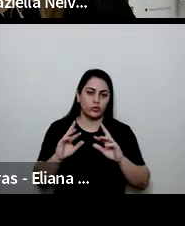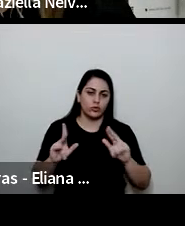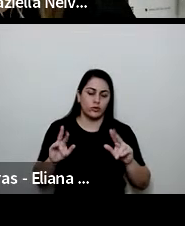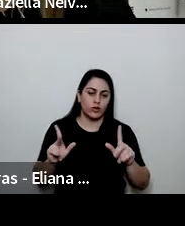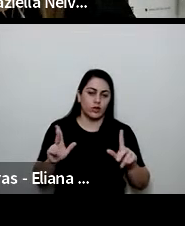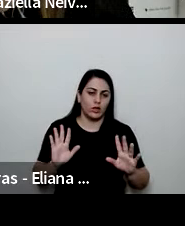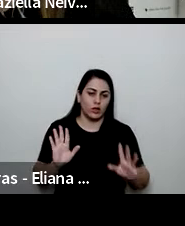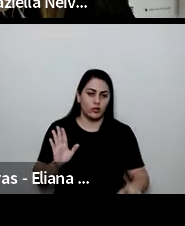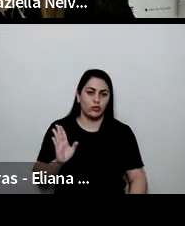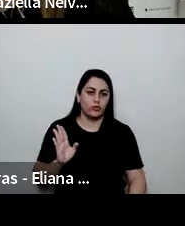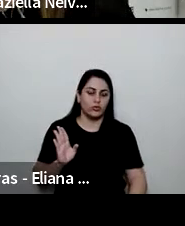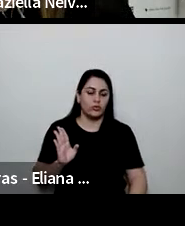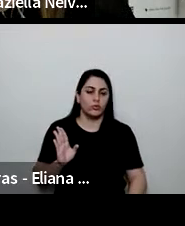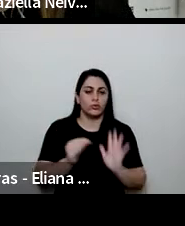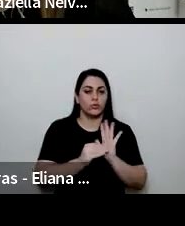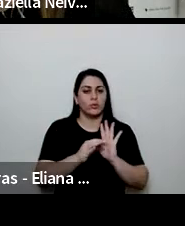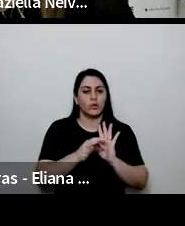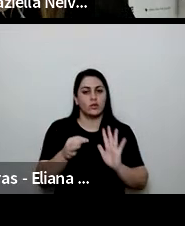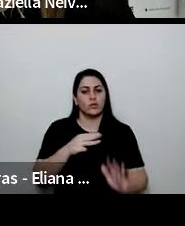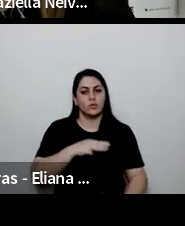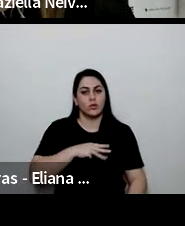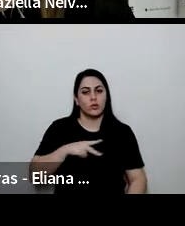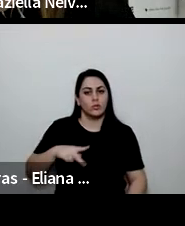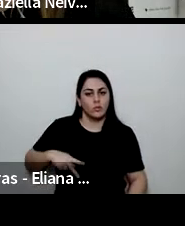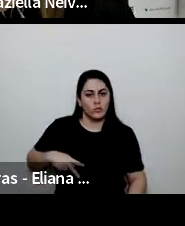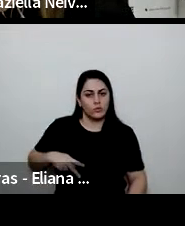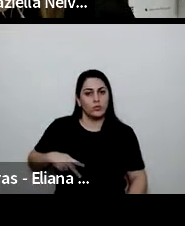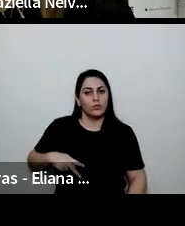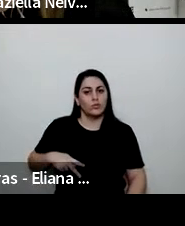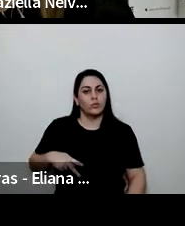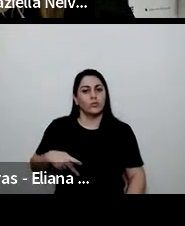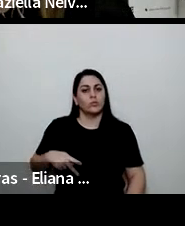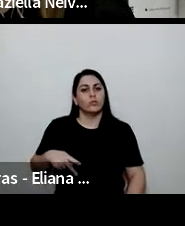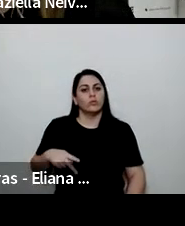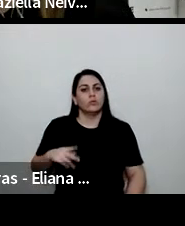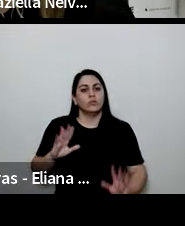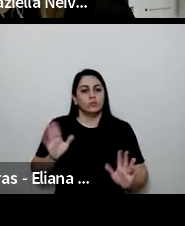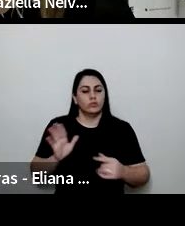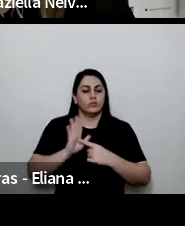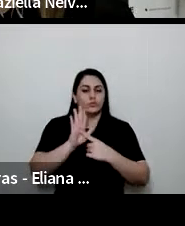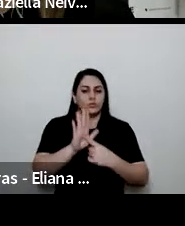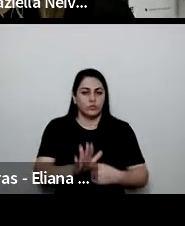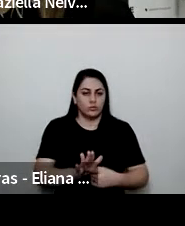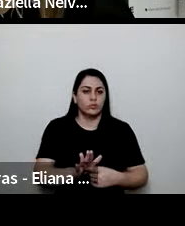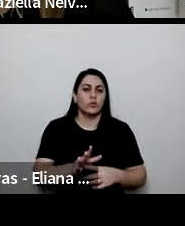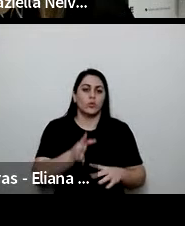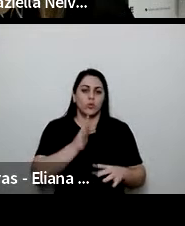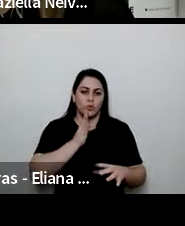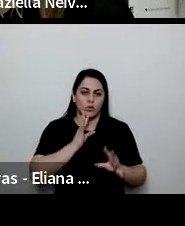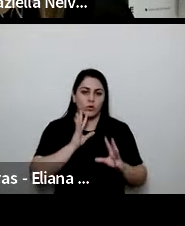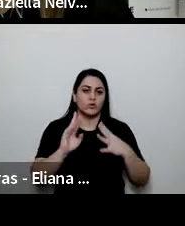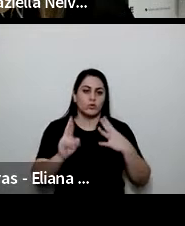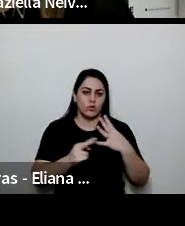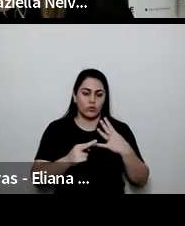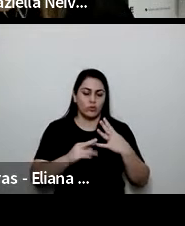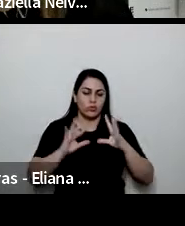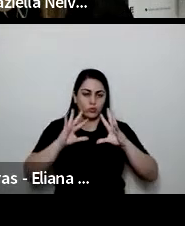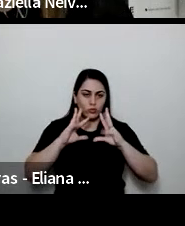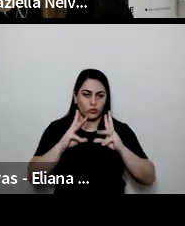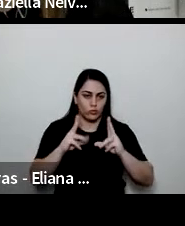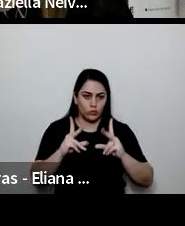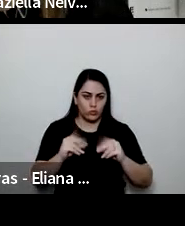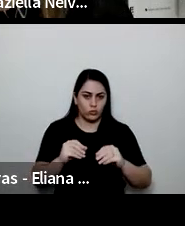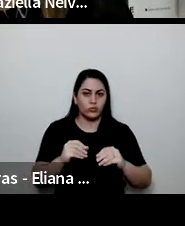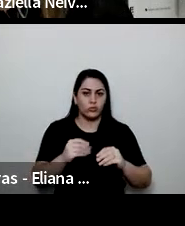do do parecer do Ministério Público lançado em língua é conhecido todos os recursos o voto foi o